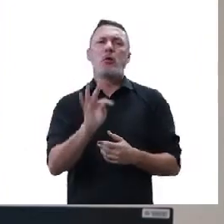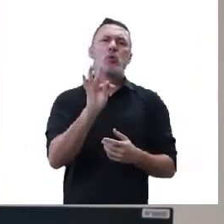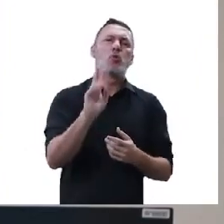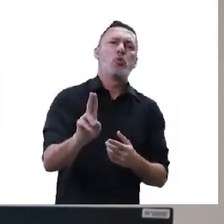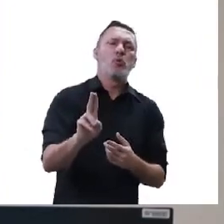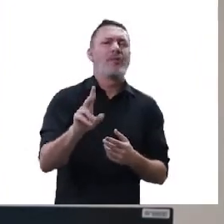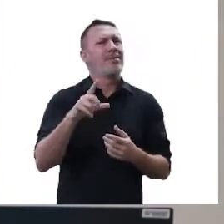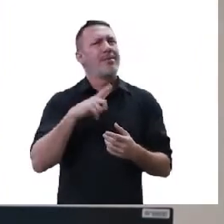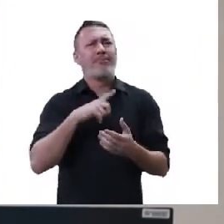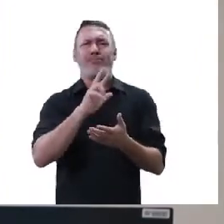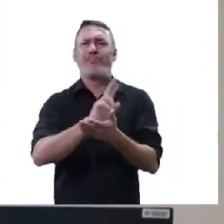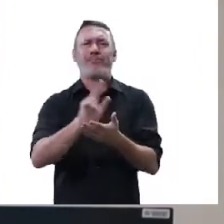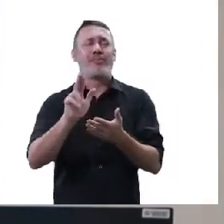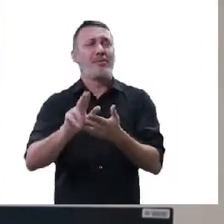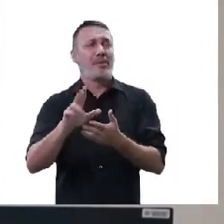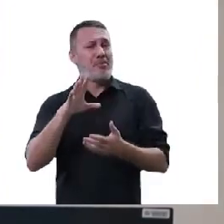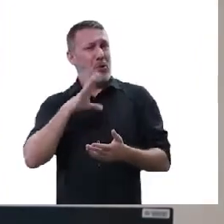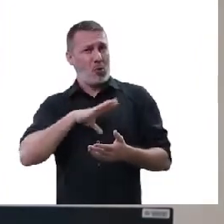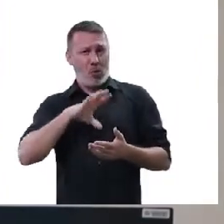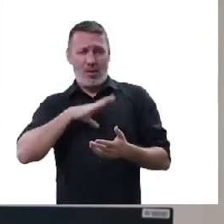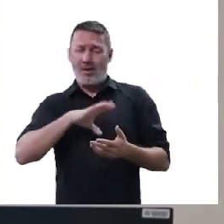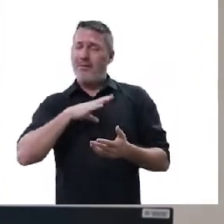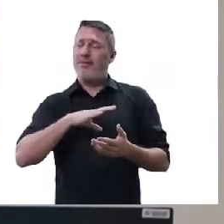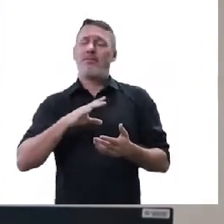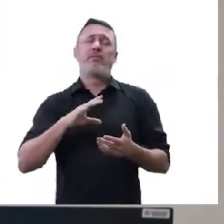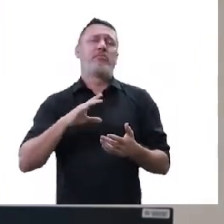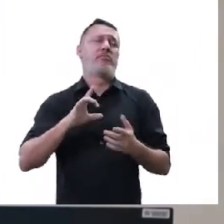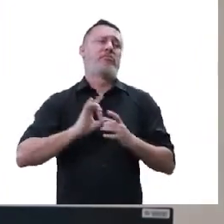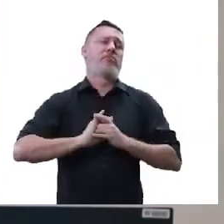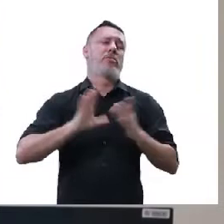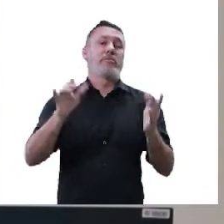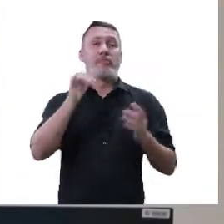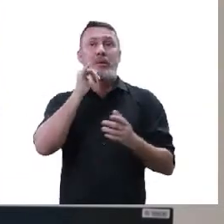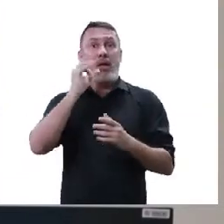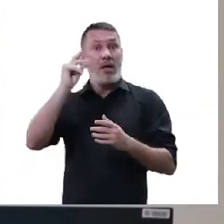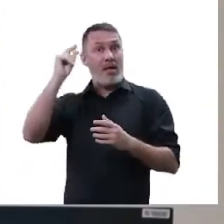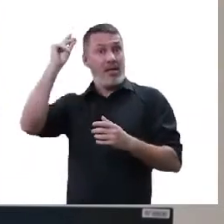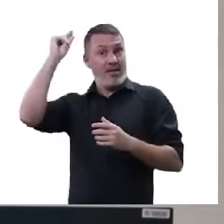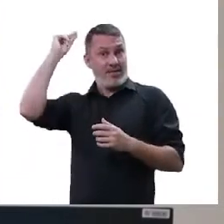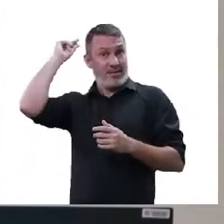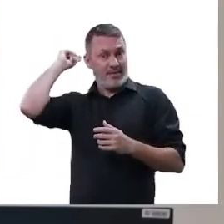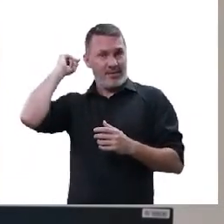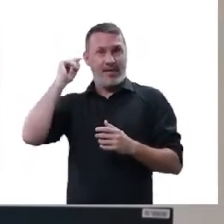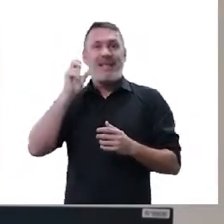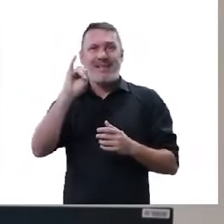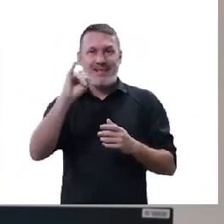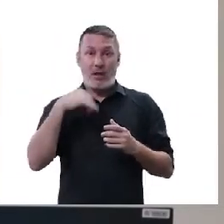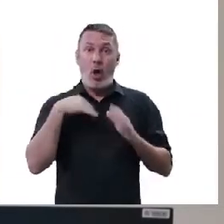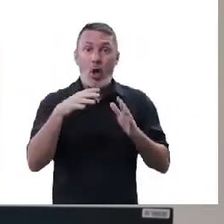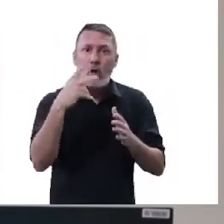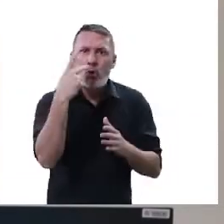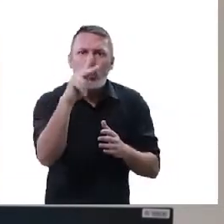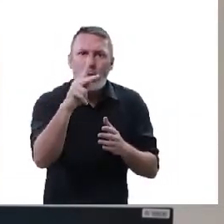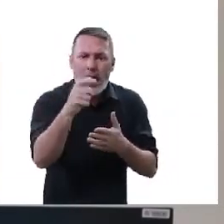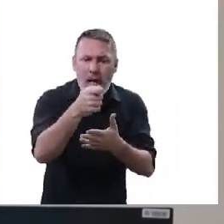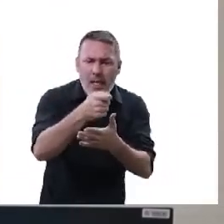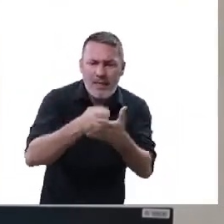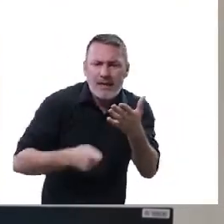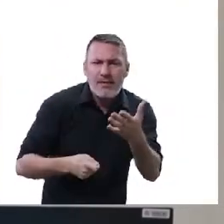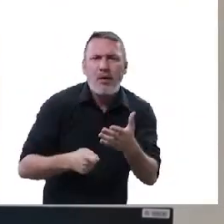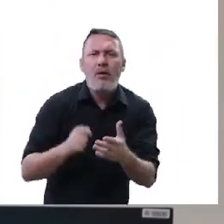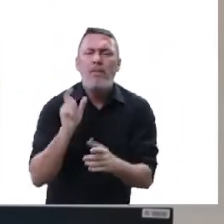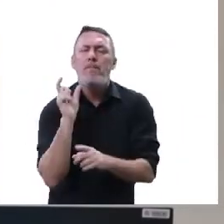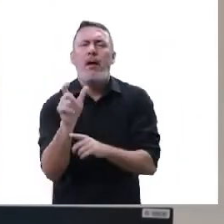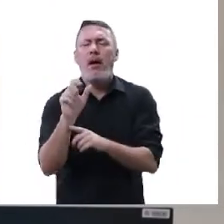nossa língua é dinâmica. Coisas que falávamos no passado, por exemplo, se eu chegar para você, olha, a sua redação foi